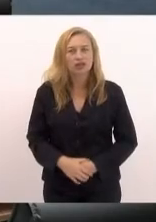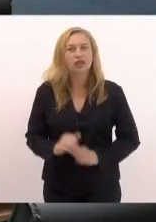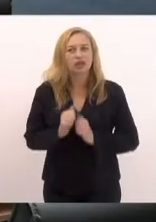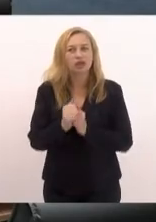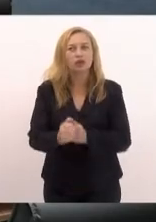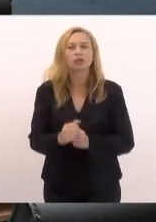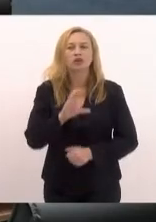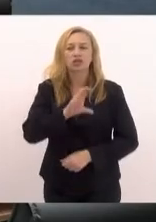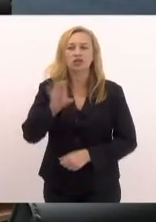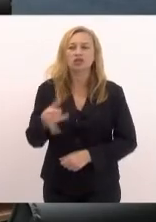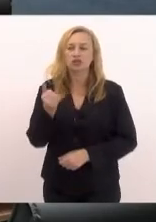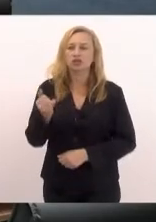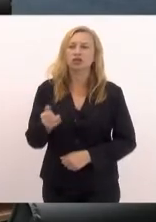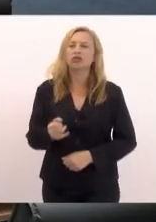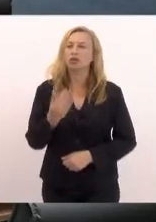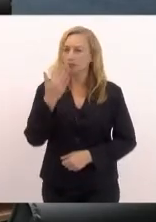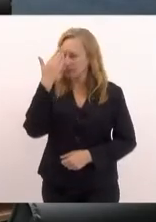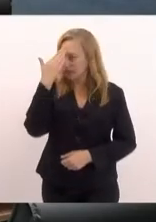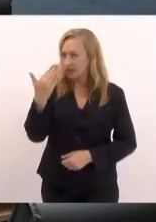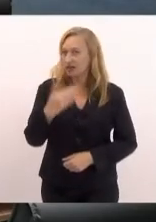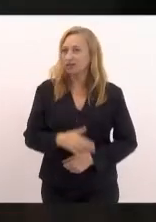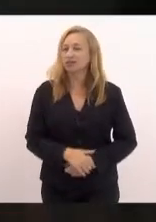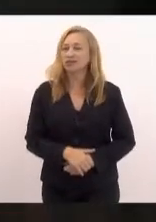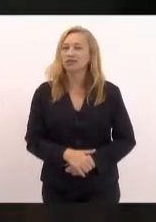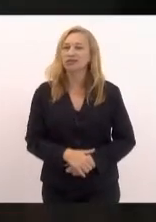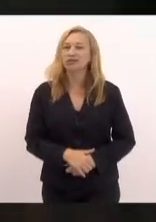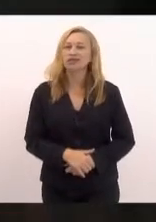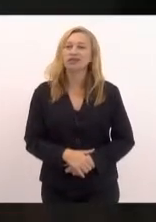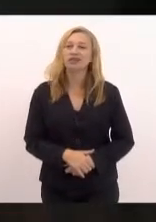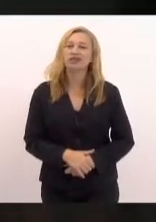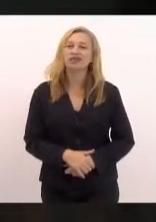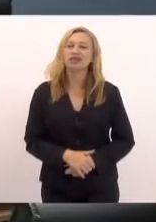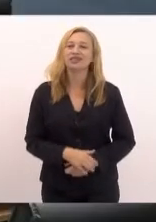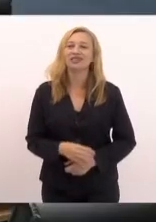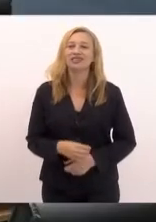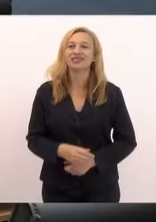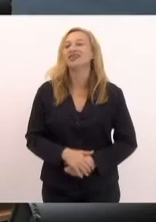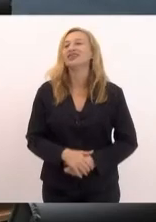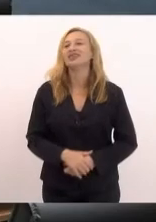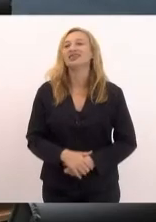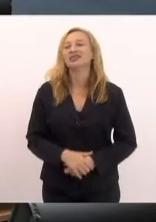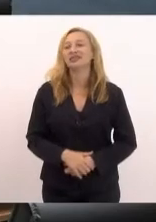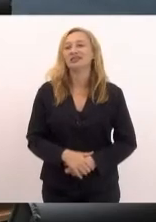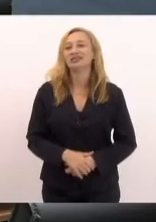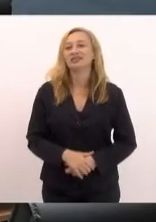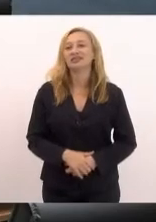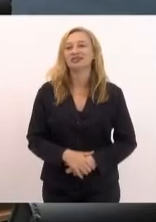Acompanha a CCJ, presidente. Obrigado. Pela Comissão de Orçamento, deputado Márcio Pacheco.